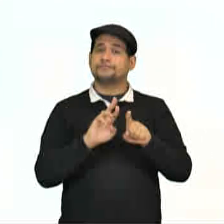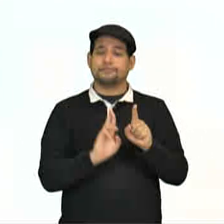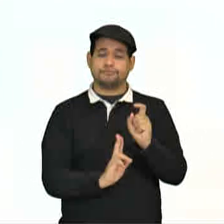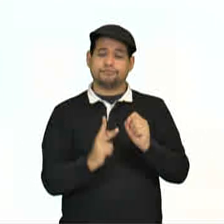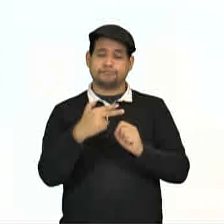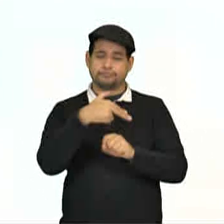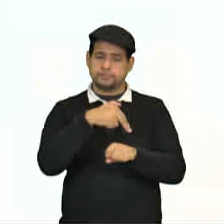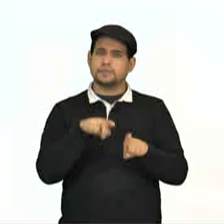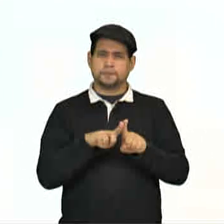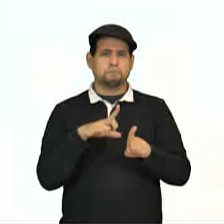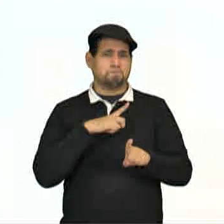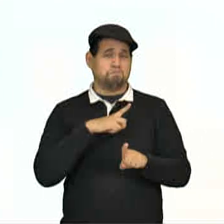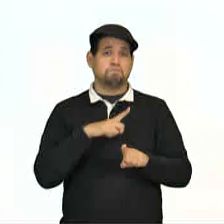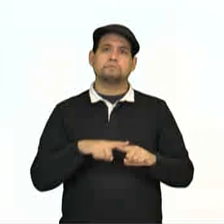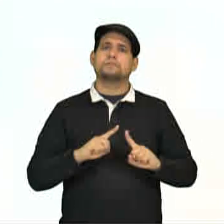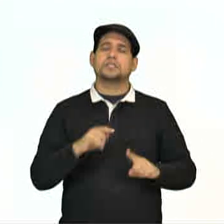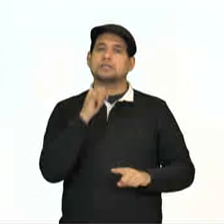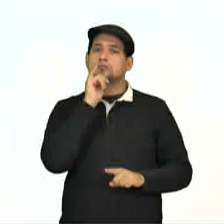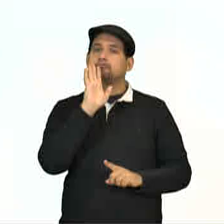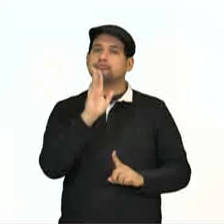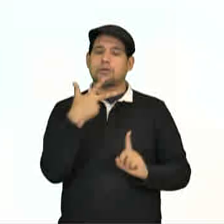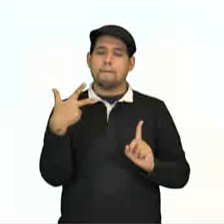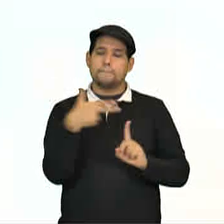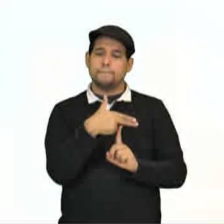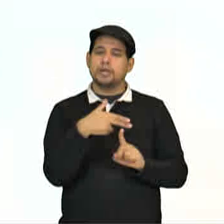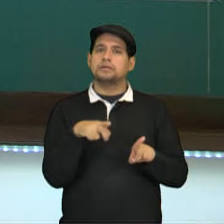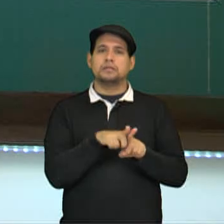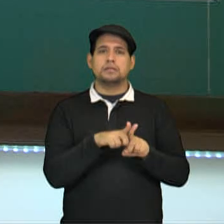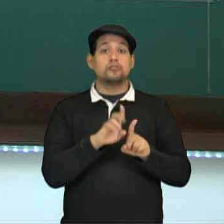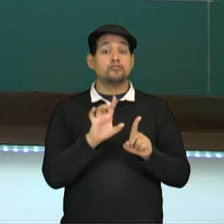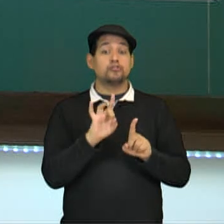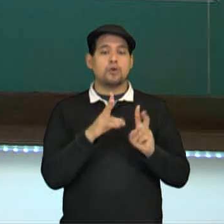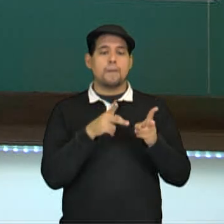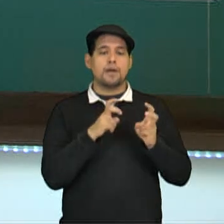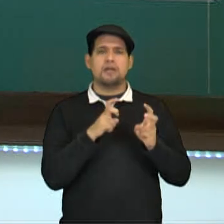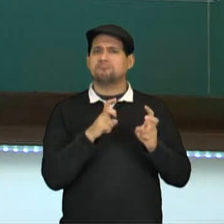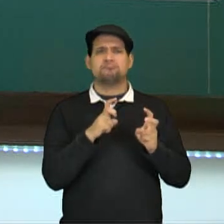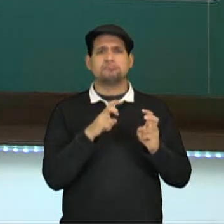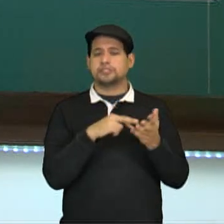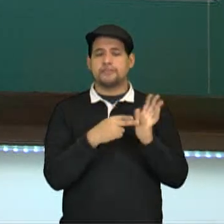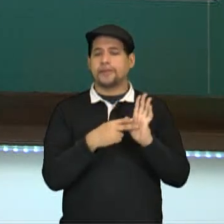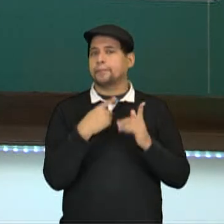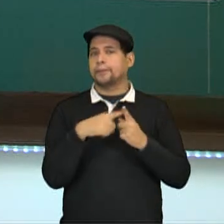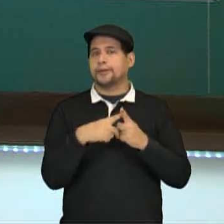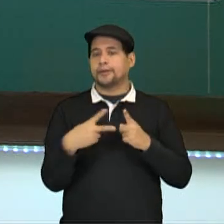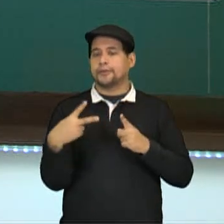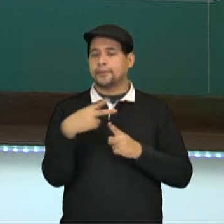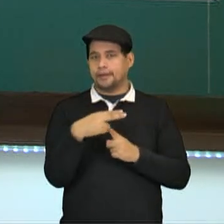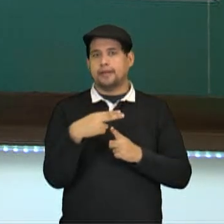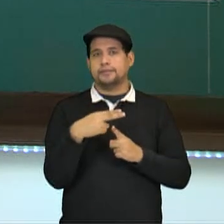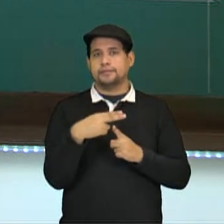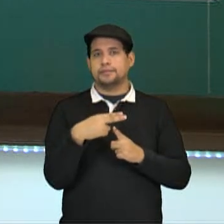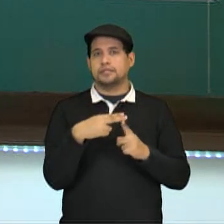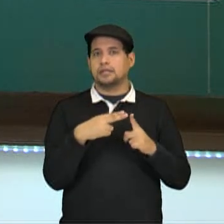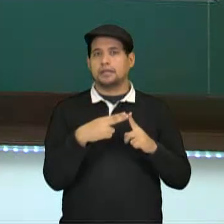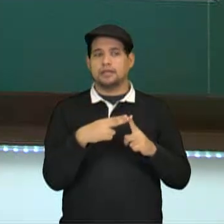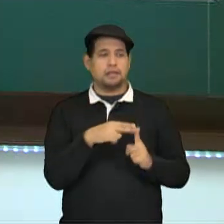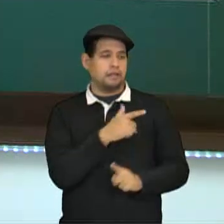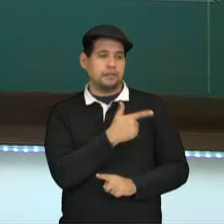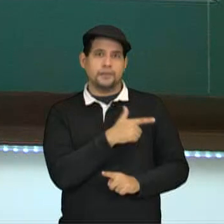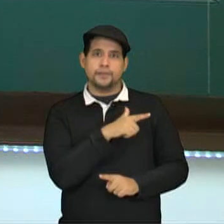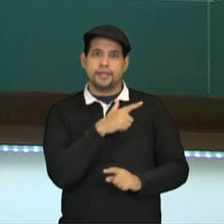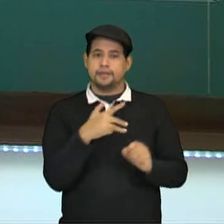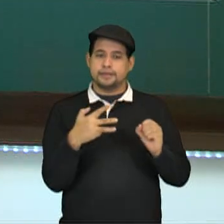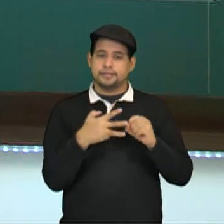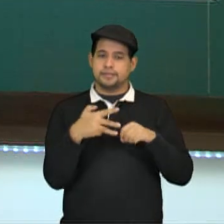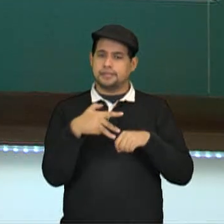fragmentos formados. Então, cortou, gente, só uma observação. Não é porque está cortado que deixou de ter muitas